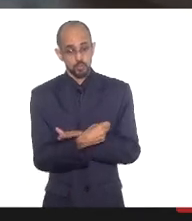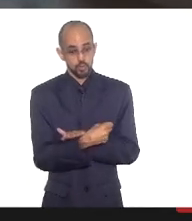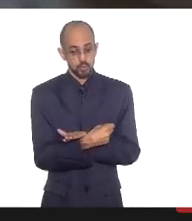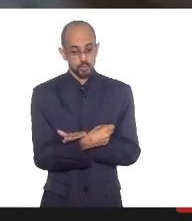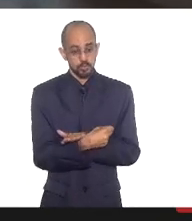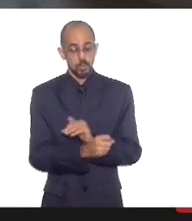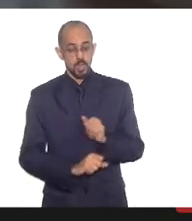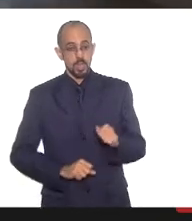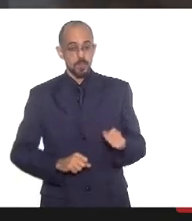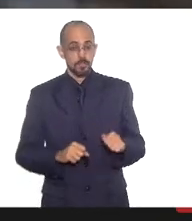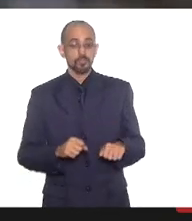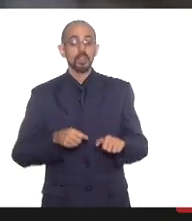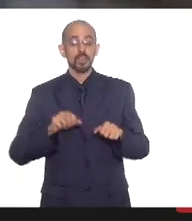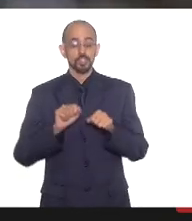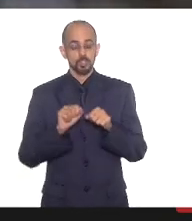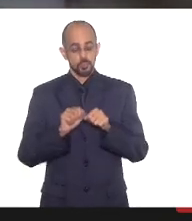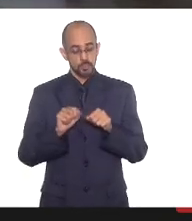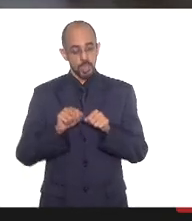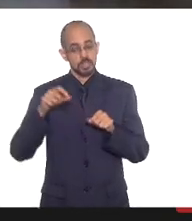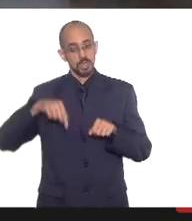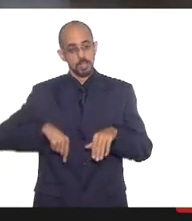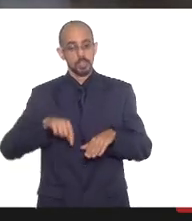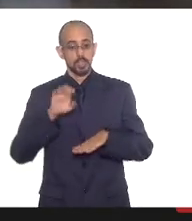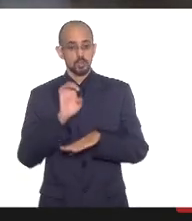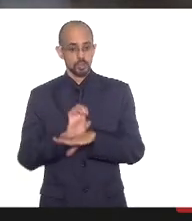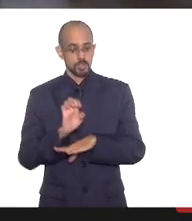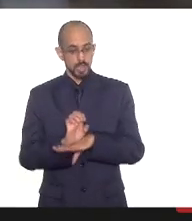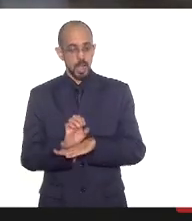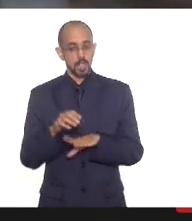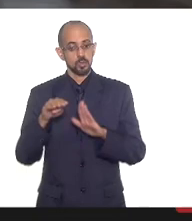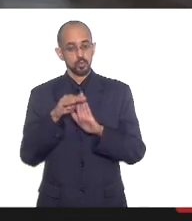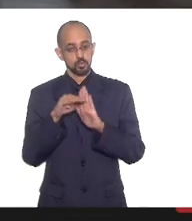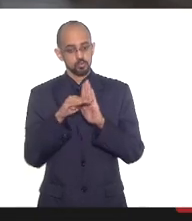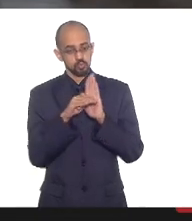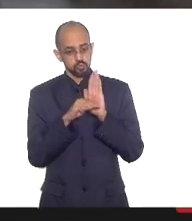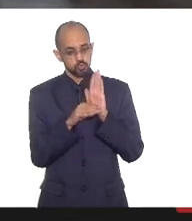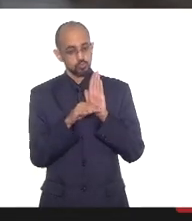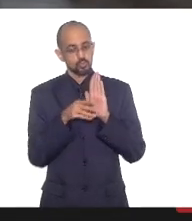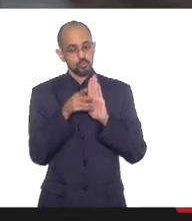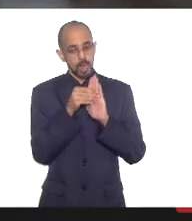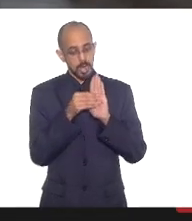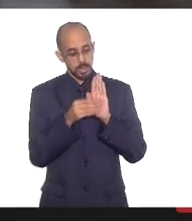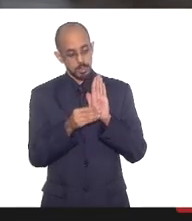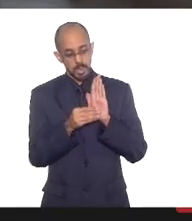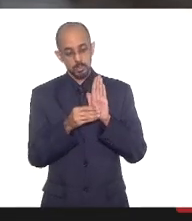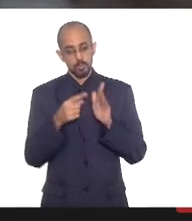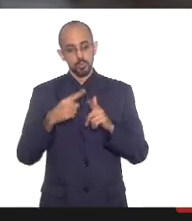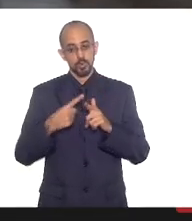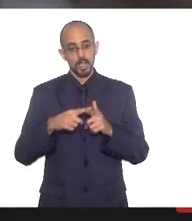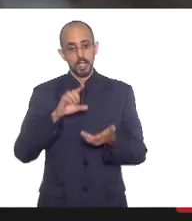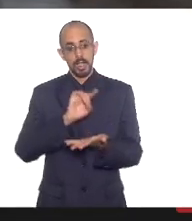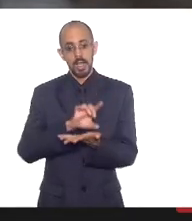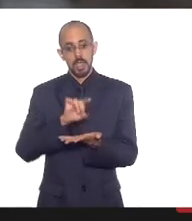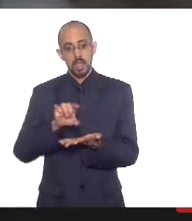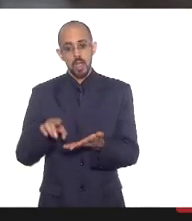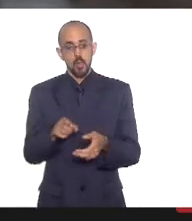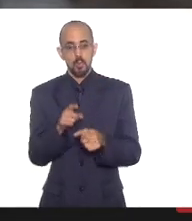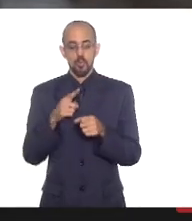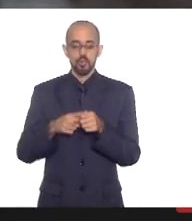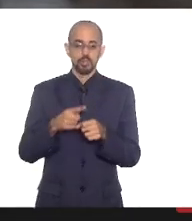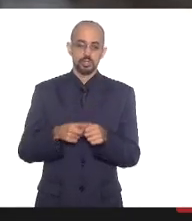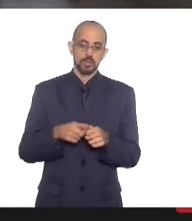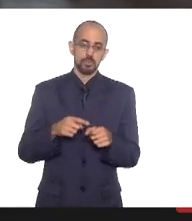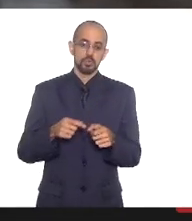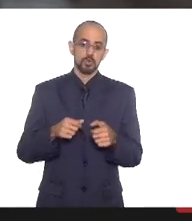vacinação em todo o estado se foi feito toma água participação 92 municípios porque cada um obviamente que